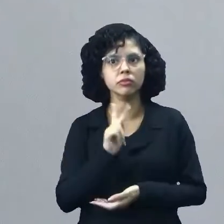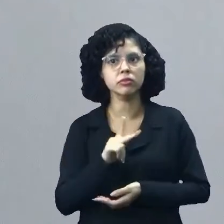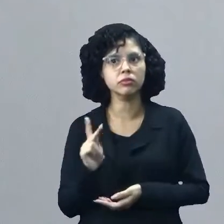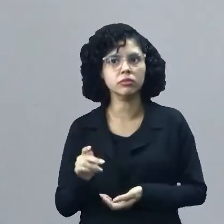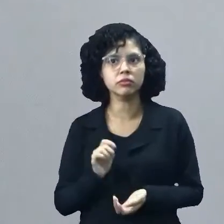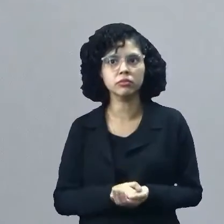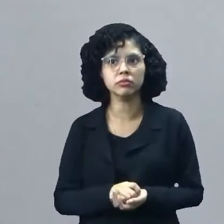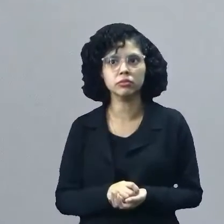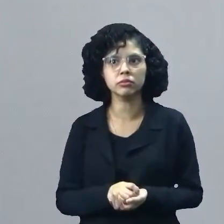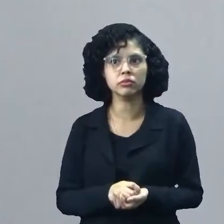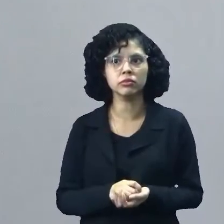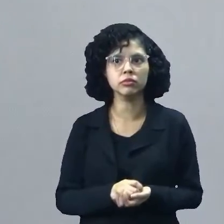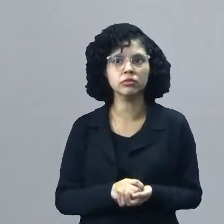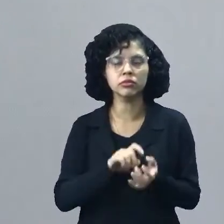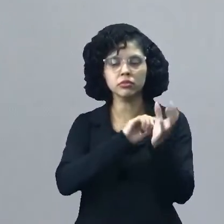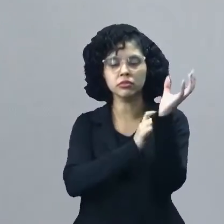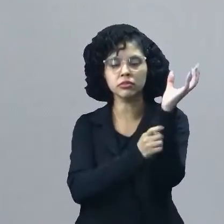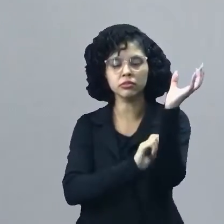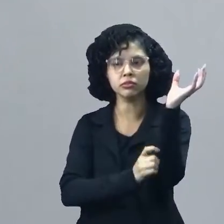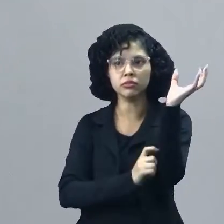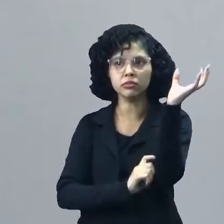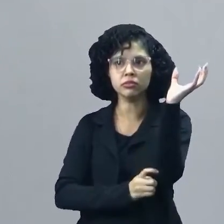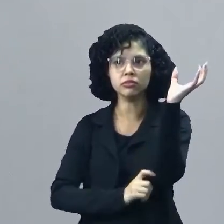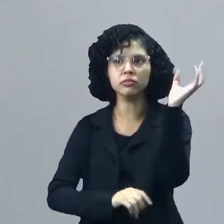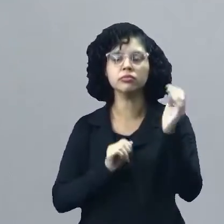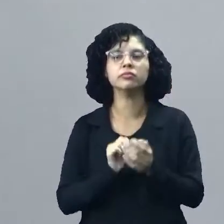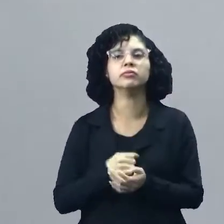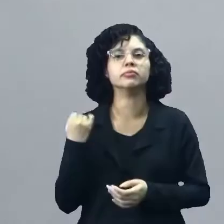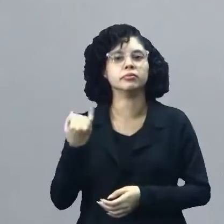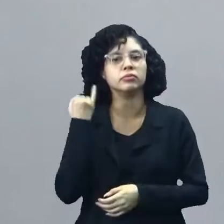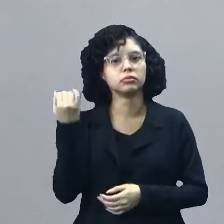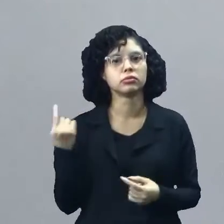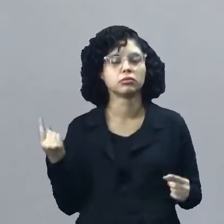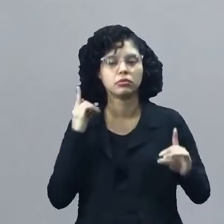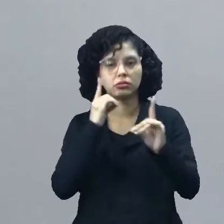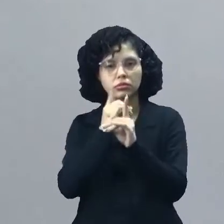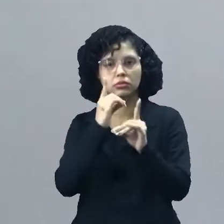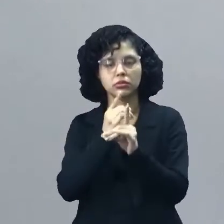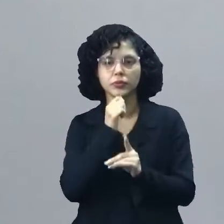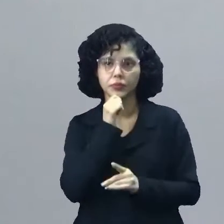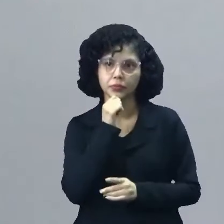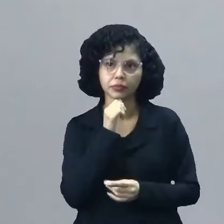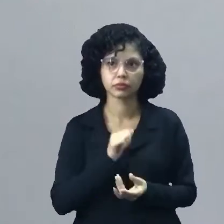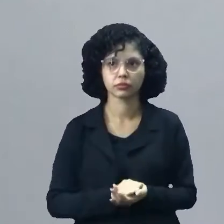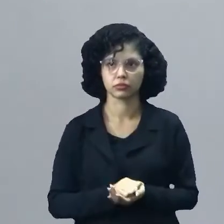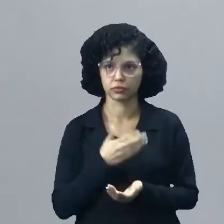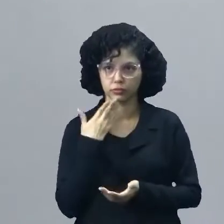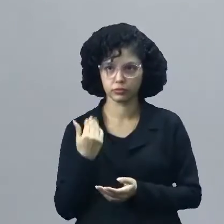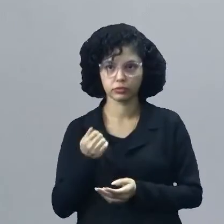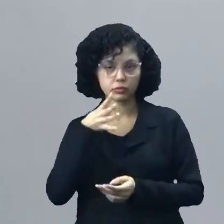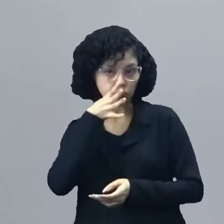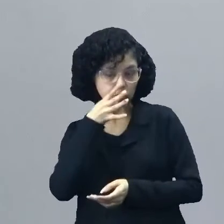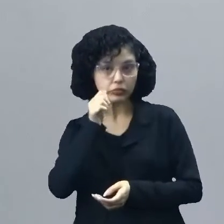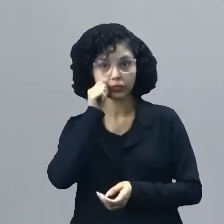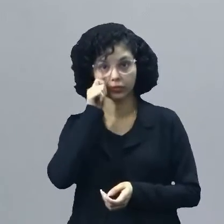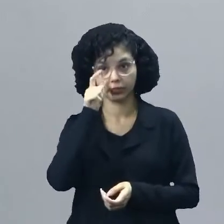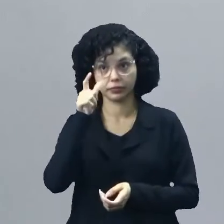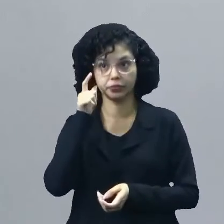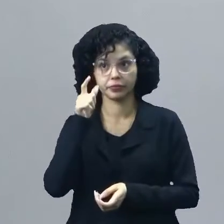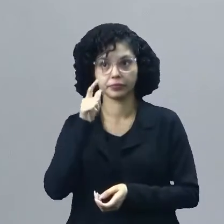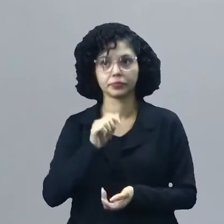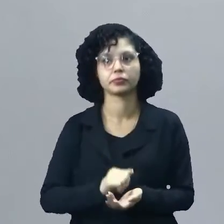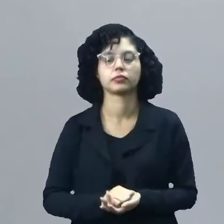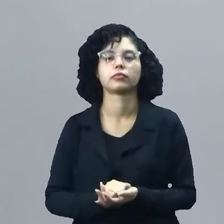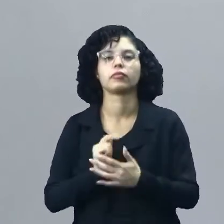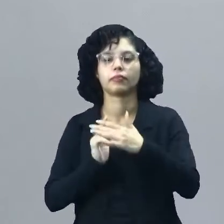professora? Era a borracha, tá? Principalmente com essa descoberta aí da vulcanização da borracha, atraiu muito mais,